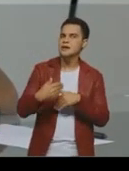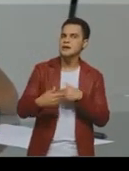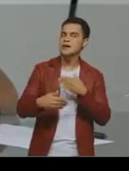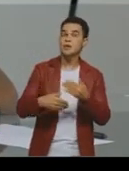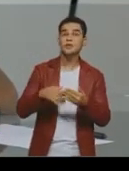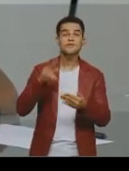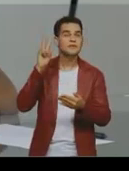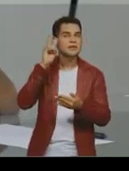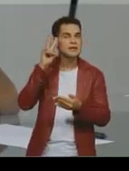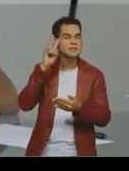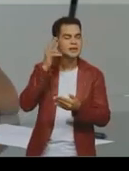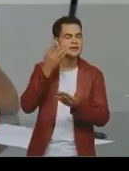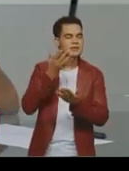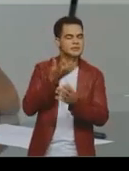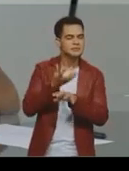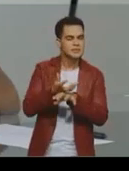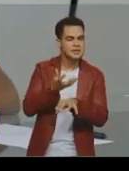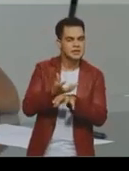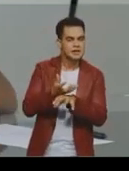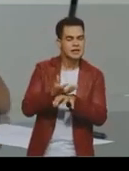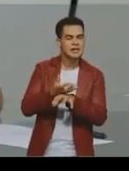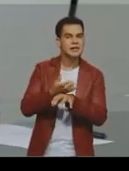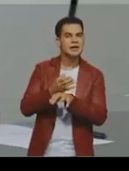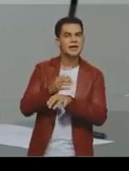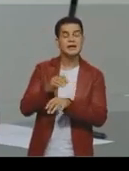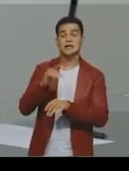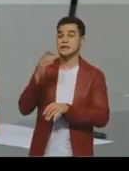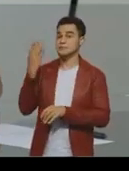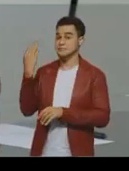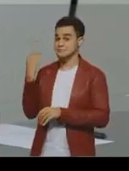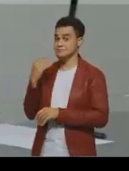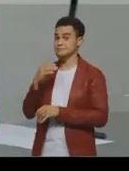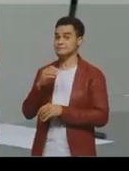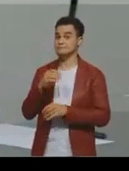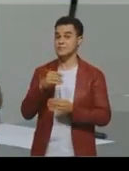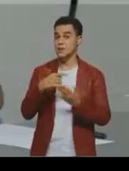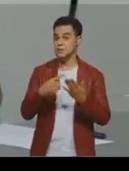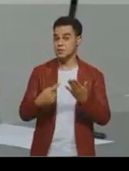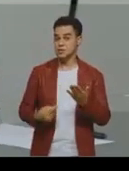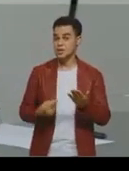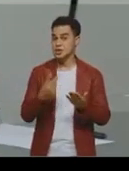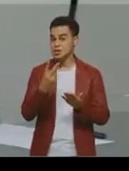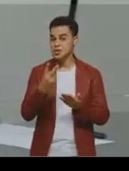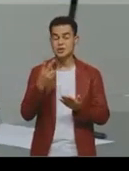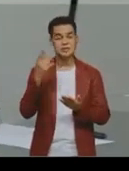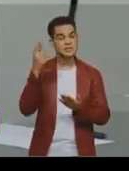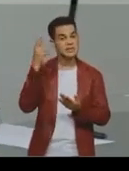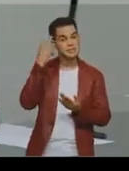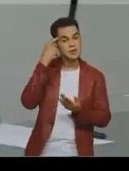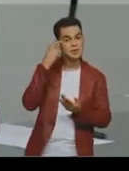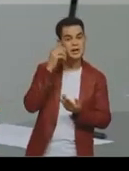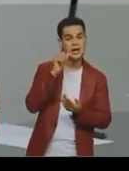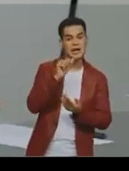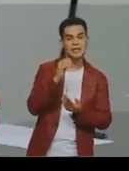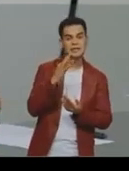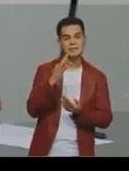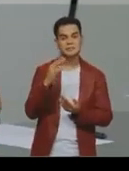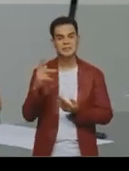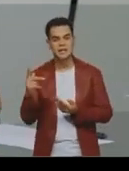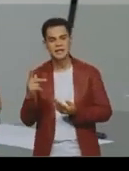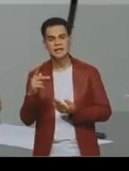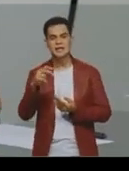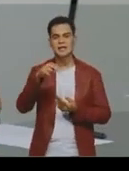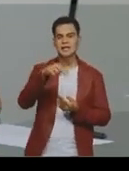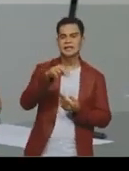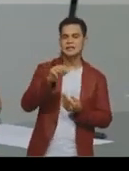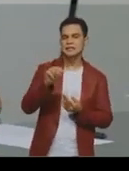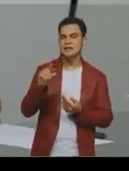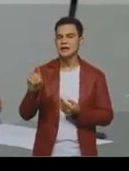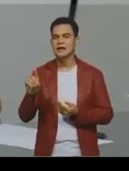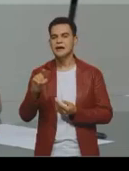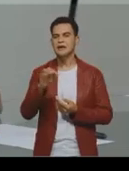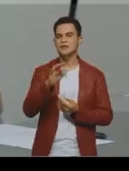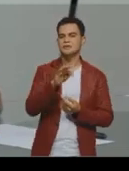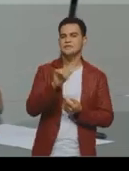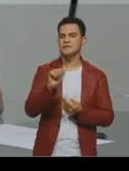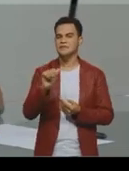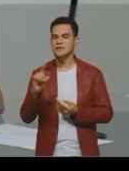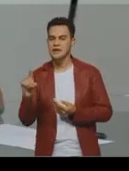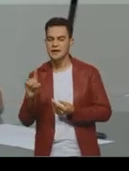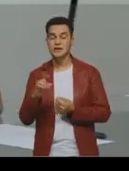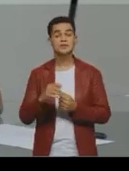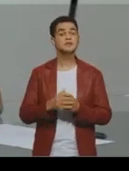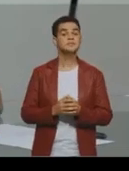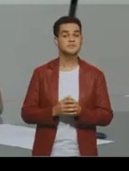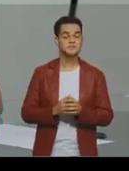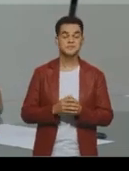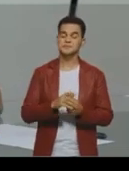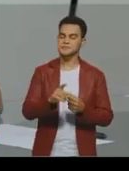aulas lá no ciclo 2, ele possa compreender o que é ATP, o que é NAD, FAD. E já no segundo ano,